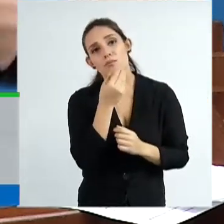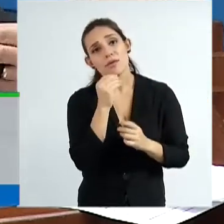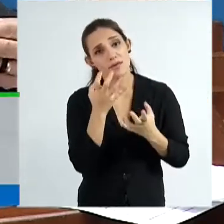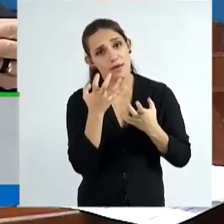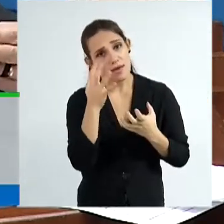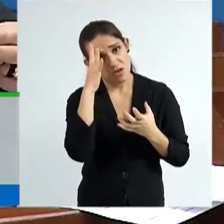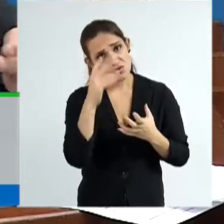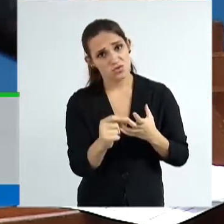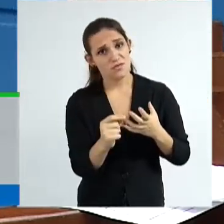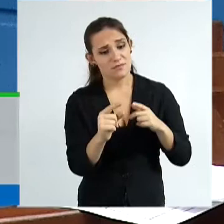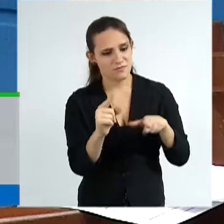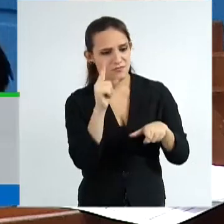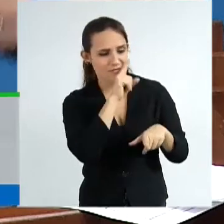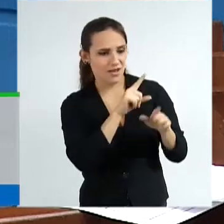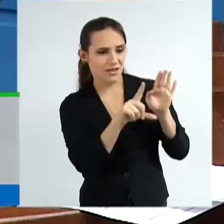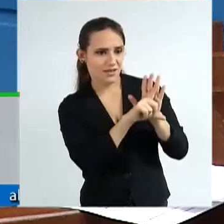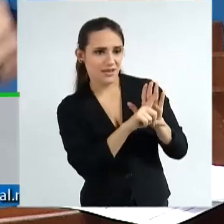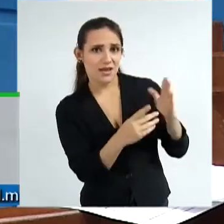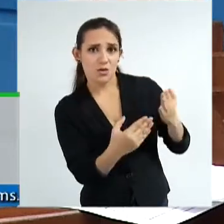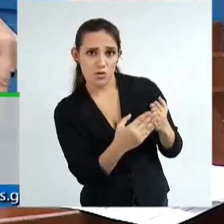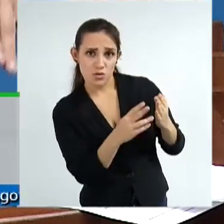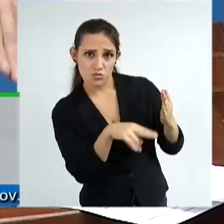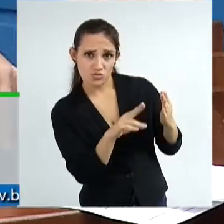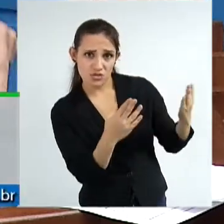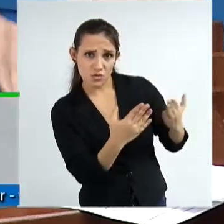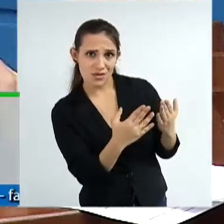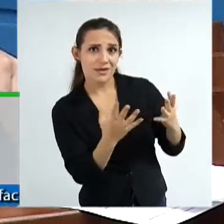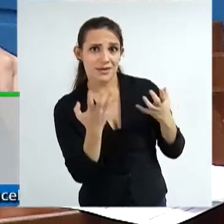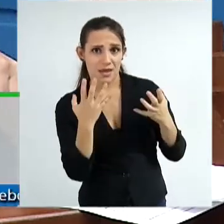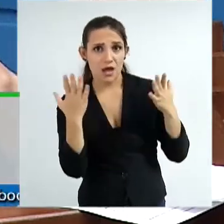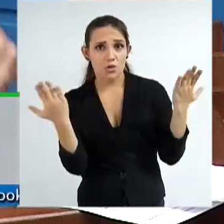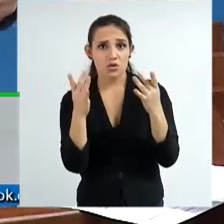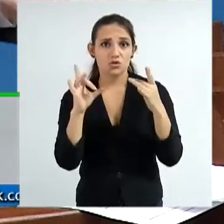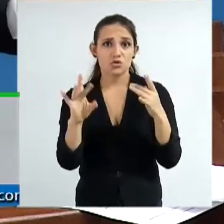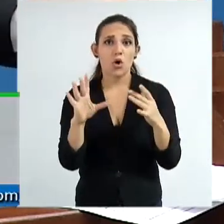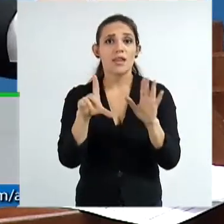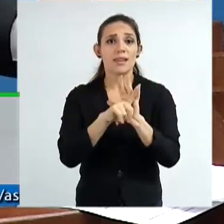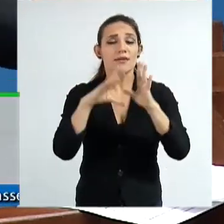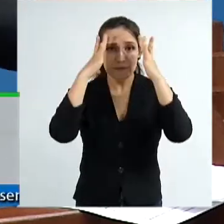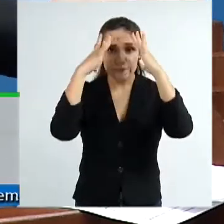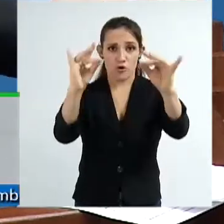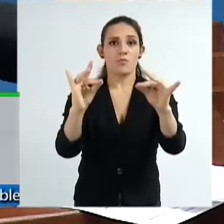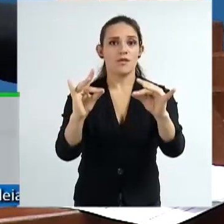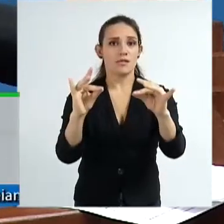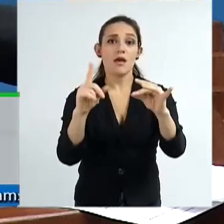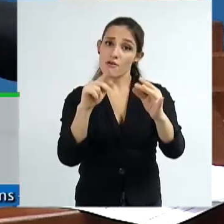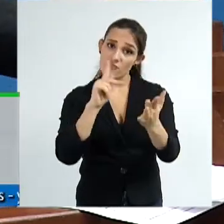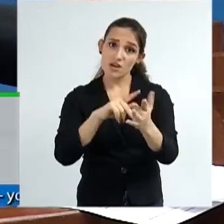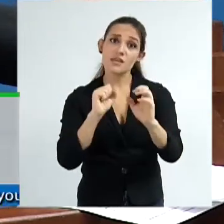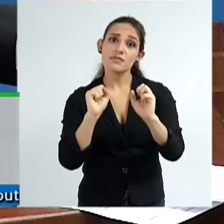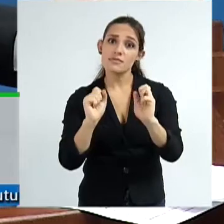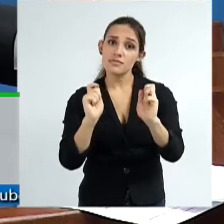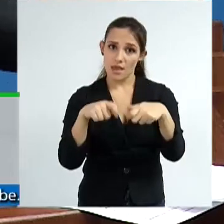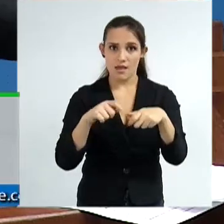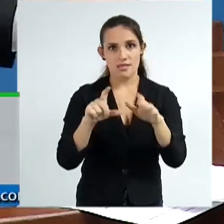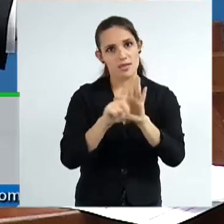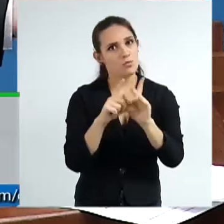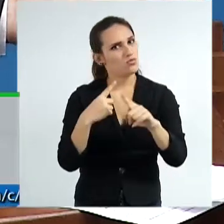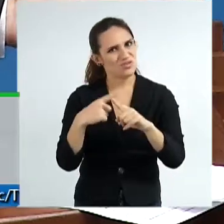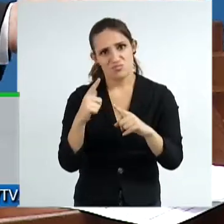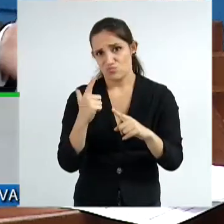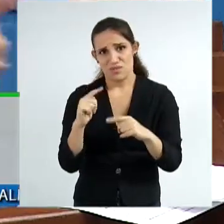uma situação que está sendo utilizada com o ex-presidente Lula, que não tem hoje amparo